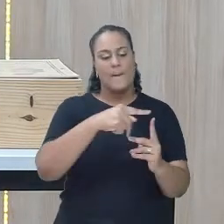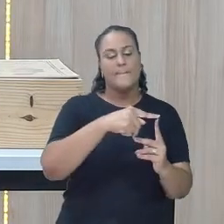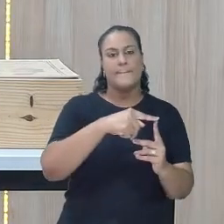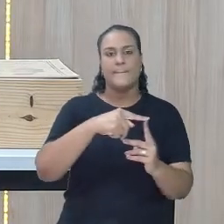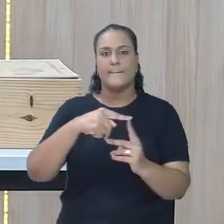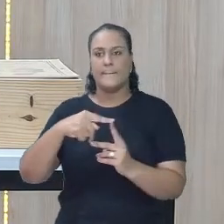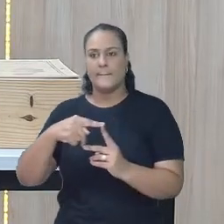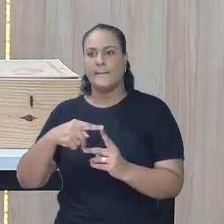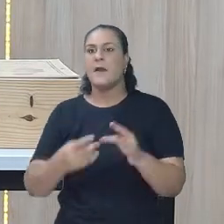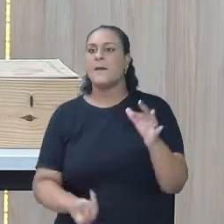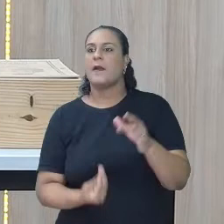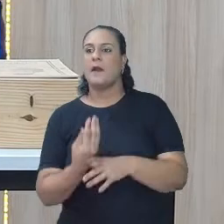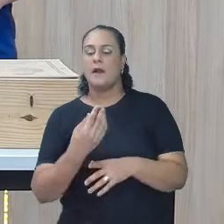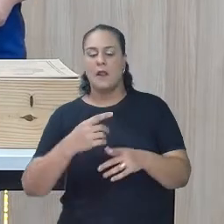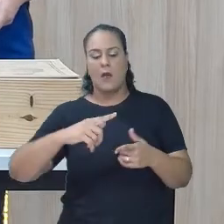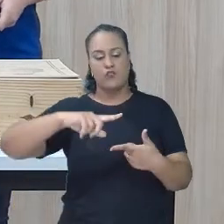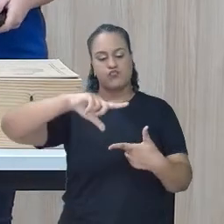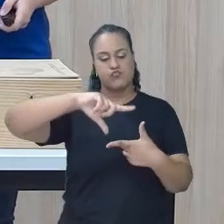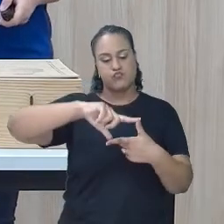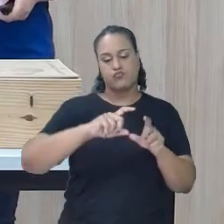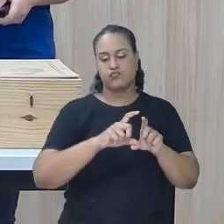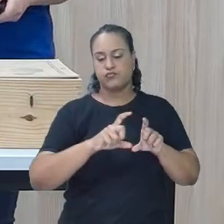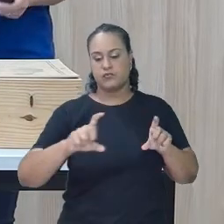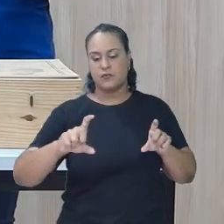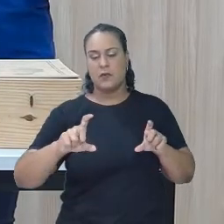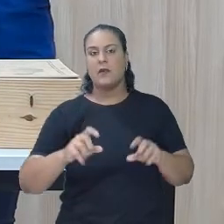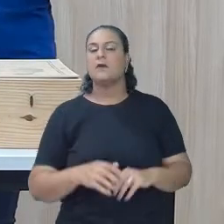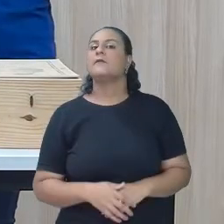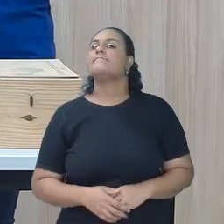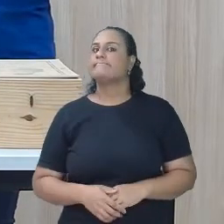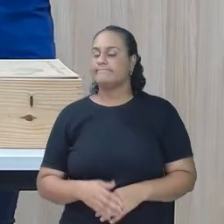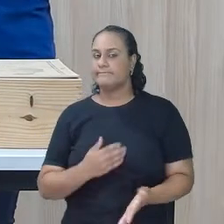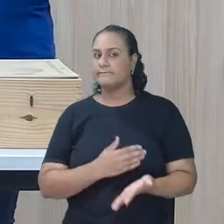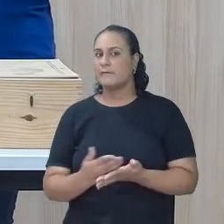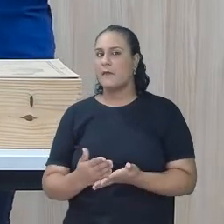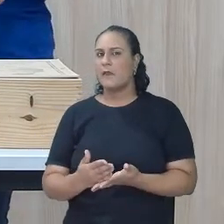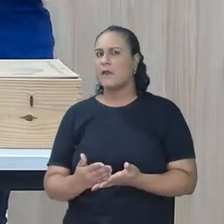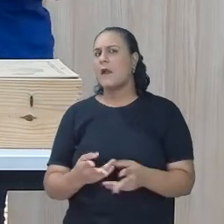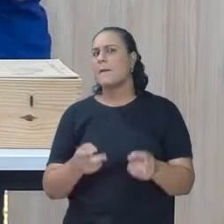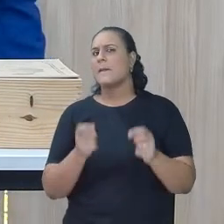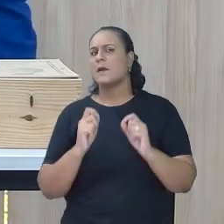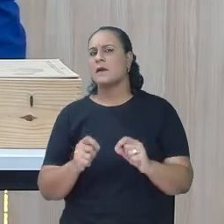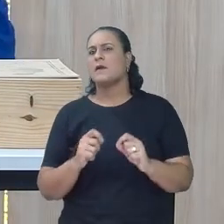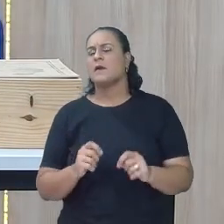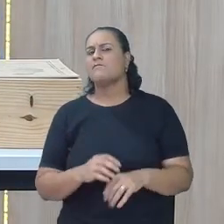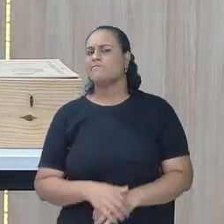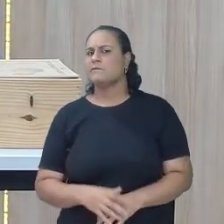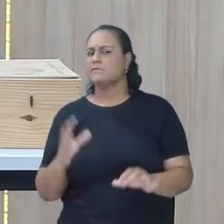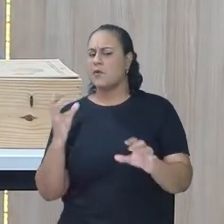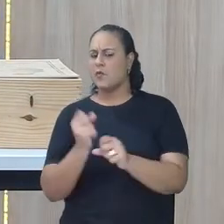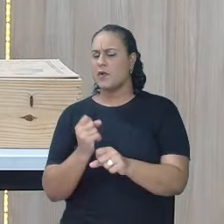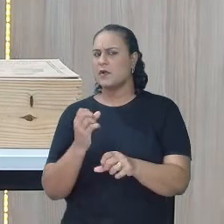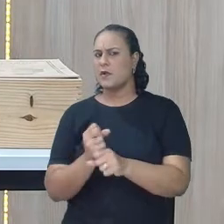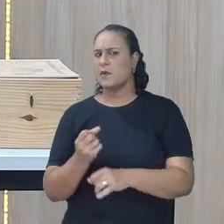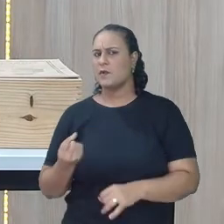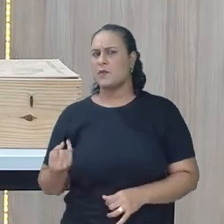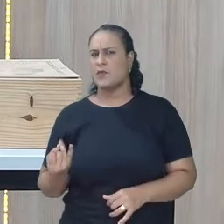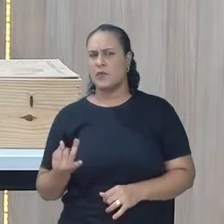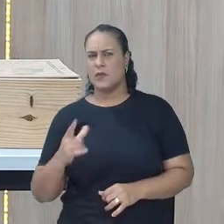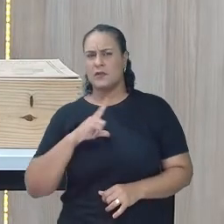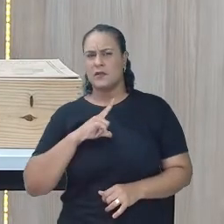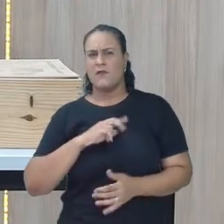tinha para formar esse bloco. E daí a gente começou trabalhando com a noção de, olha, Para eu calcular essa quantidade, existem